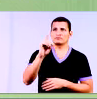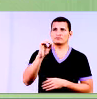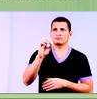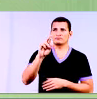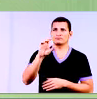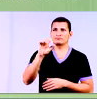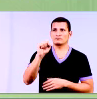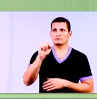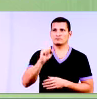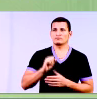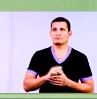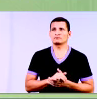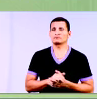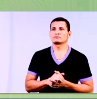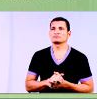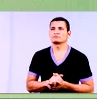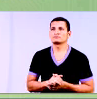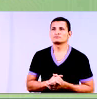Registradores.